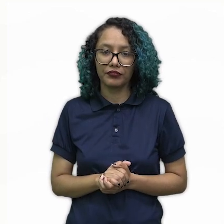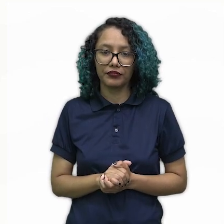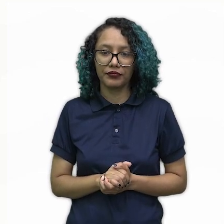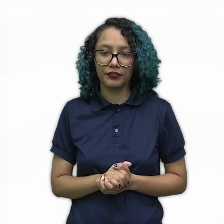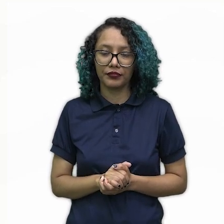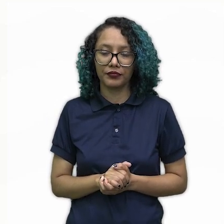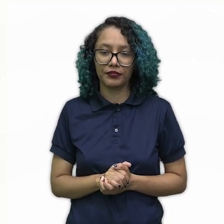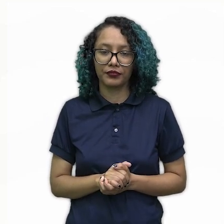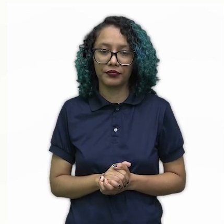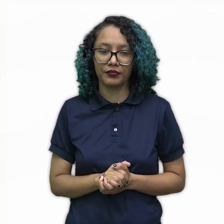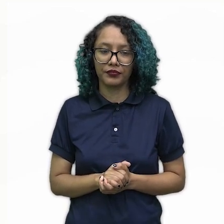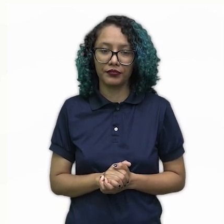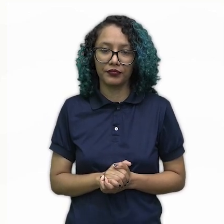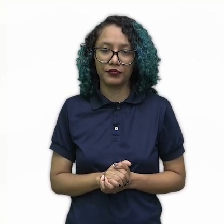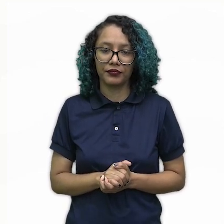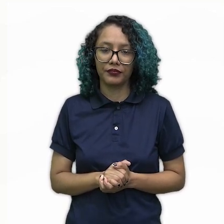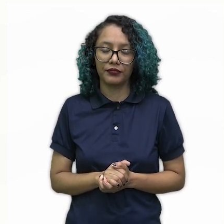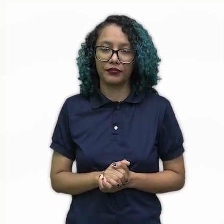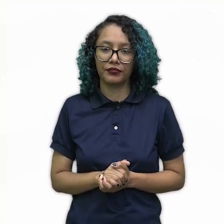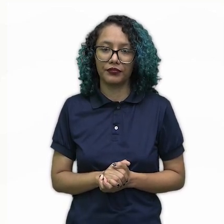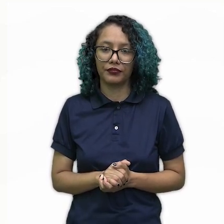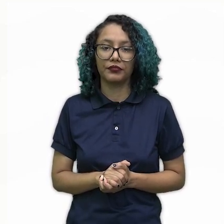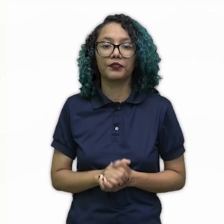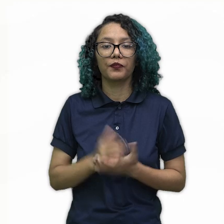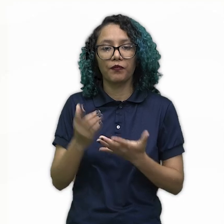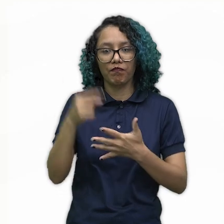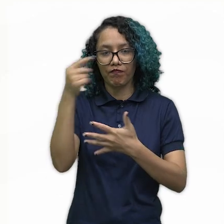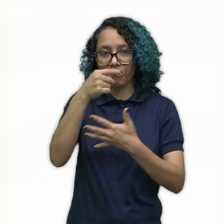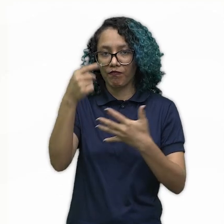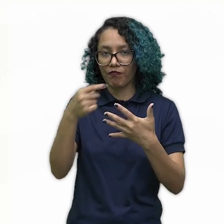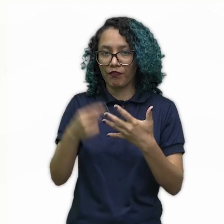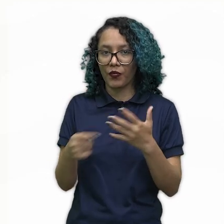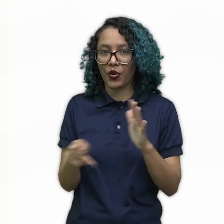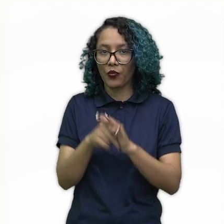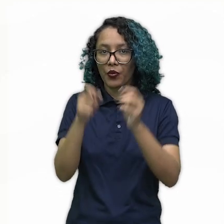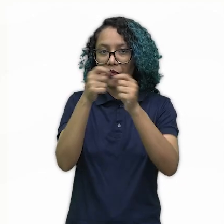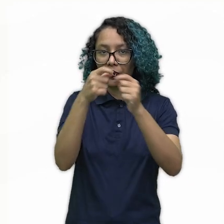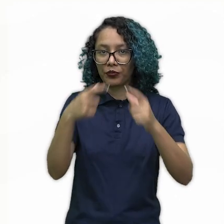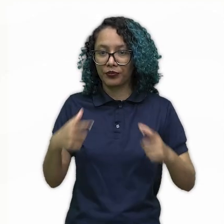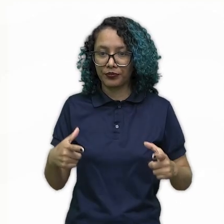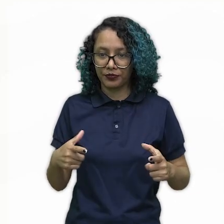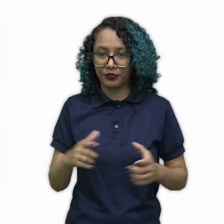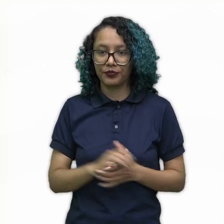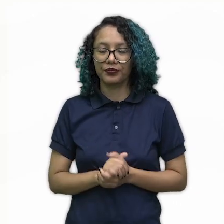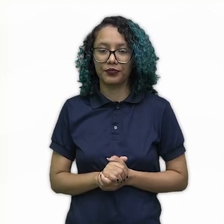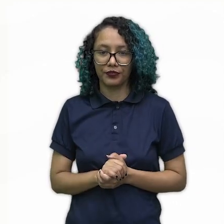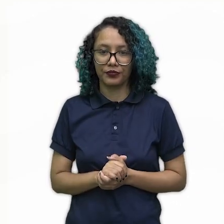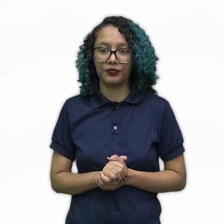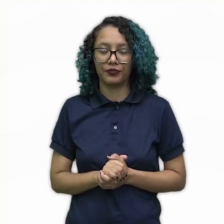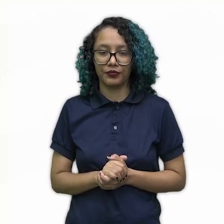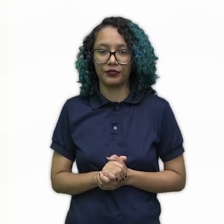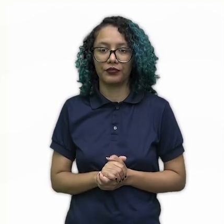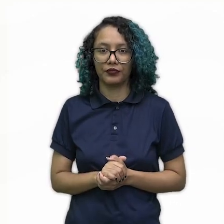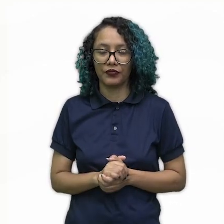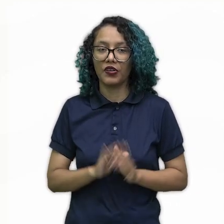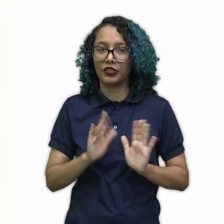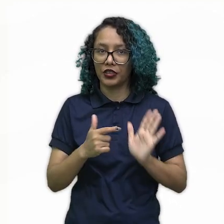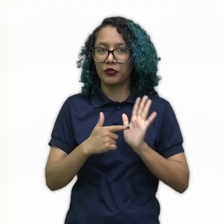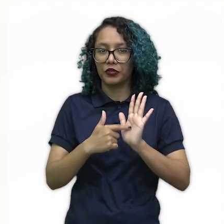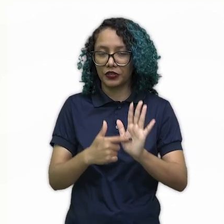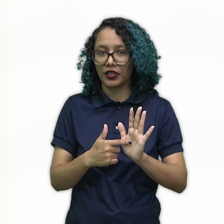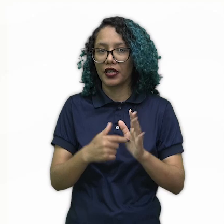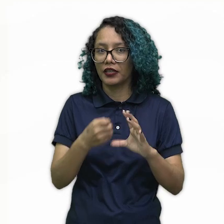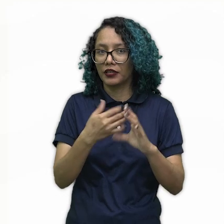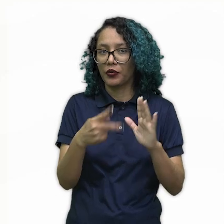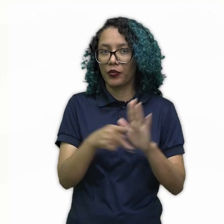ok? Então, esses daqui são os elementos do nosso cone, ok? Conhecemos ali os elementos do